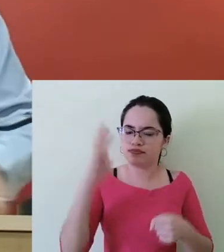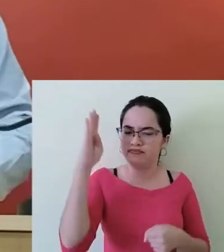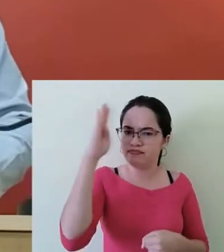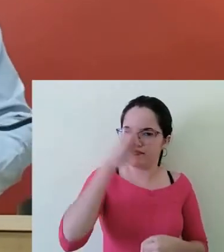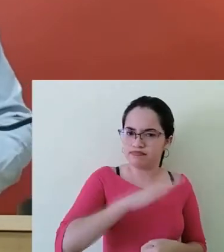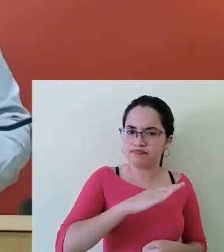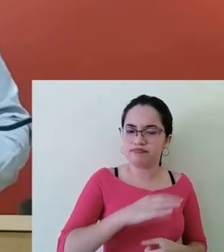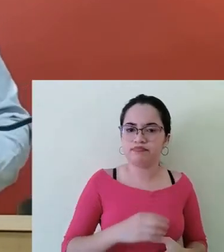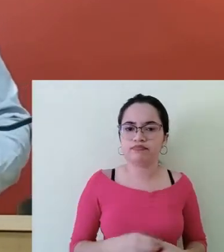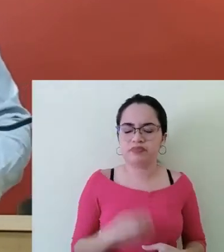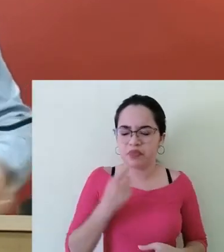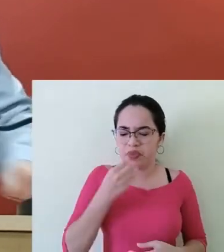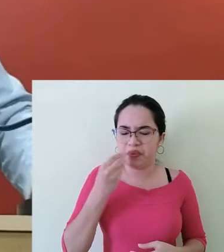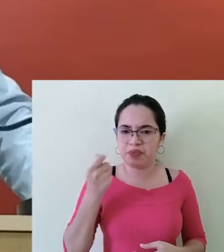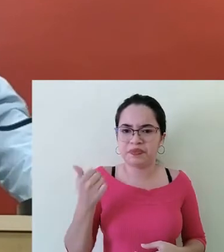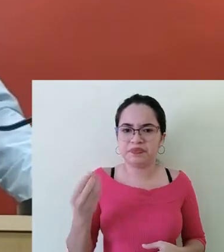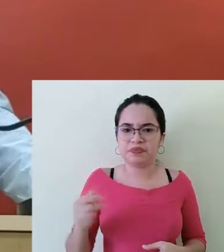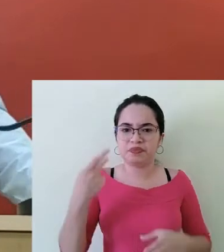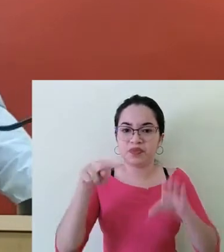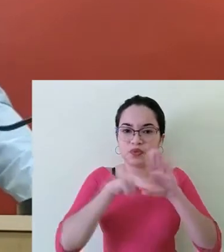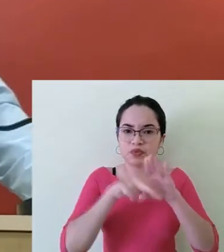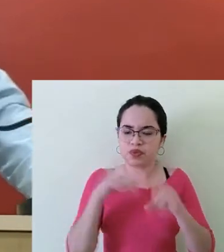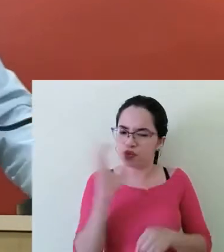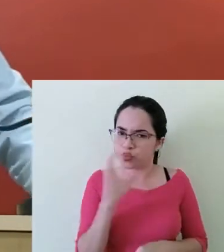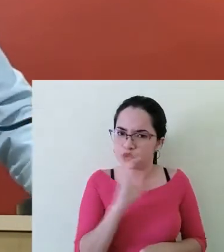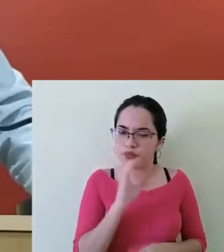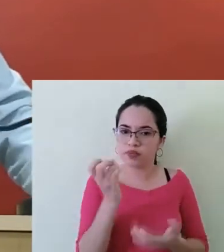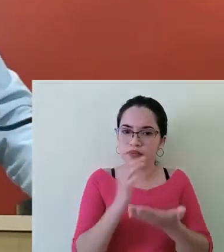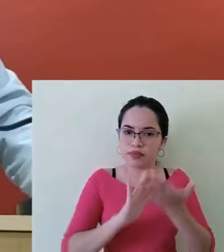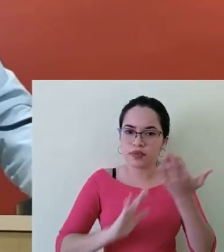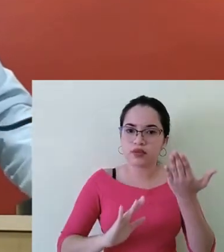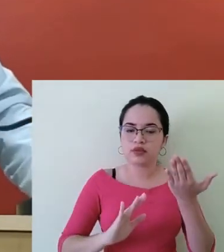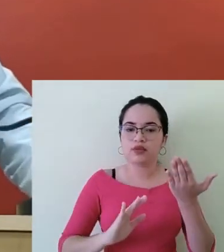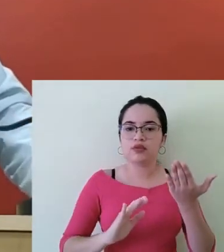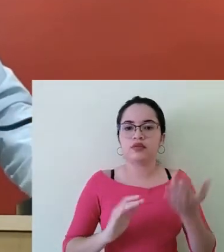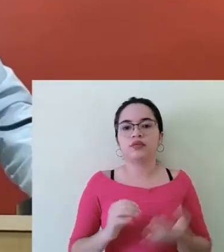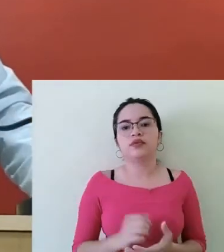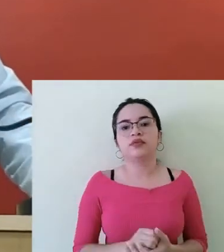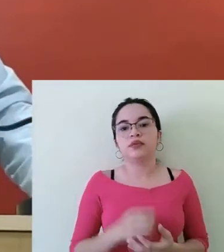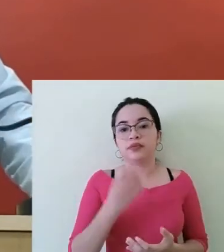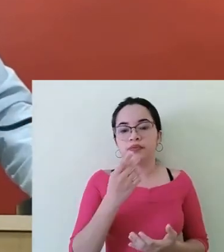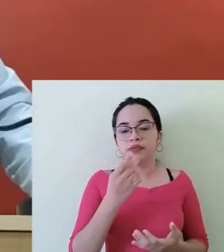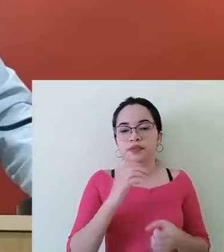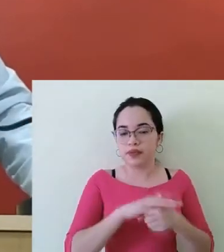de maldição e amargura. Seus pés são ágeis para derramar sangue. Ruína e